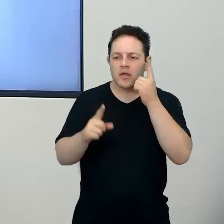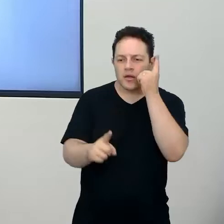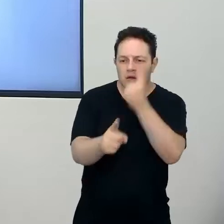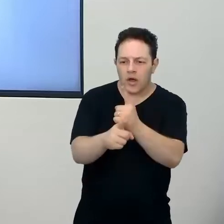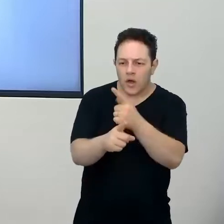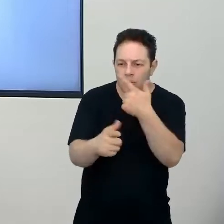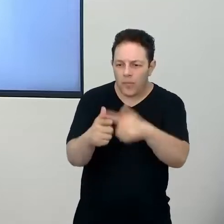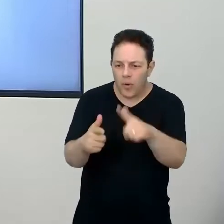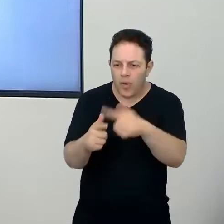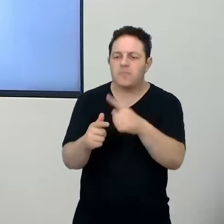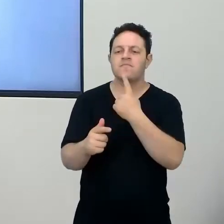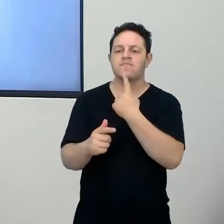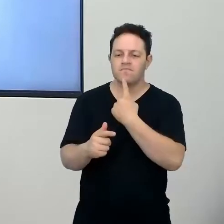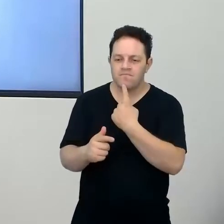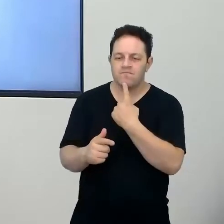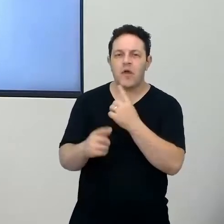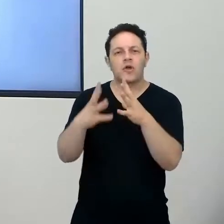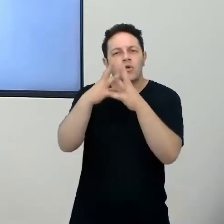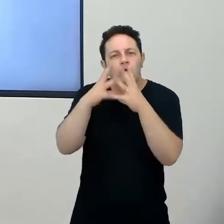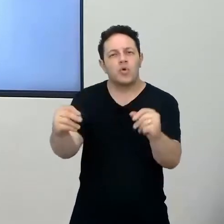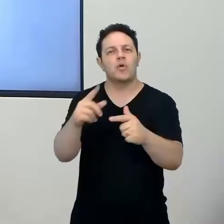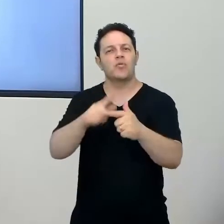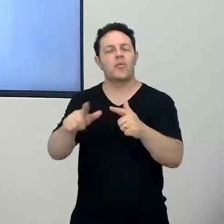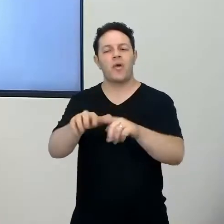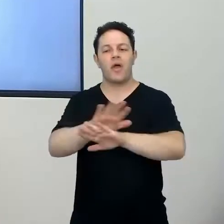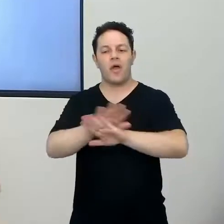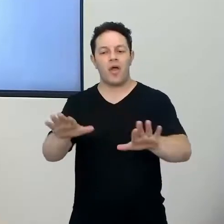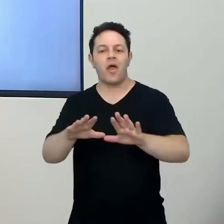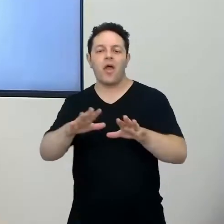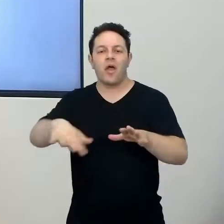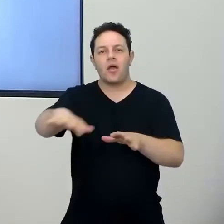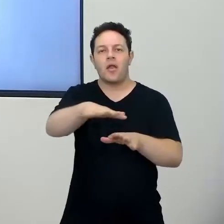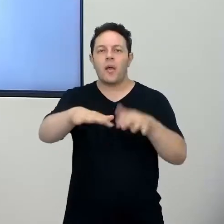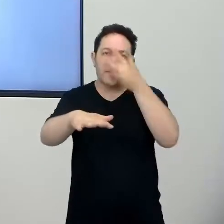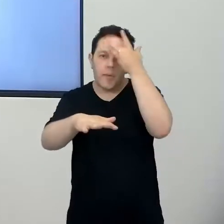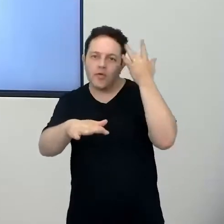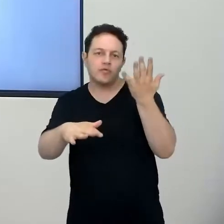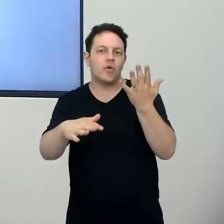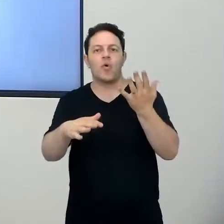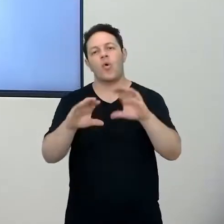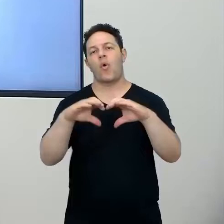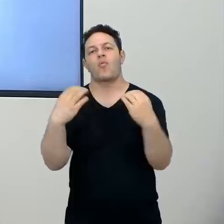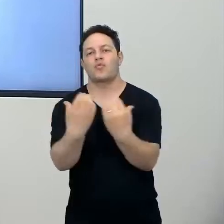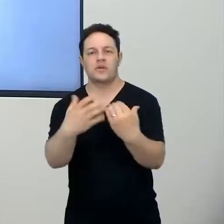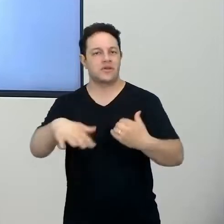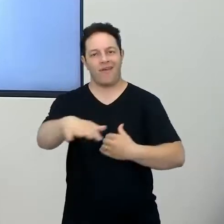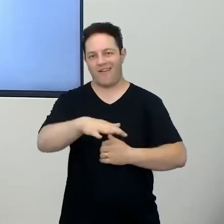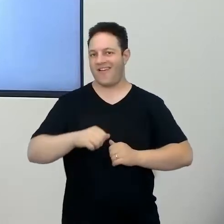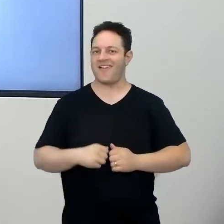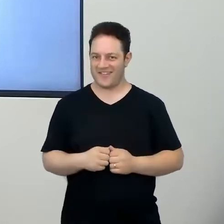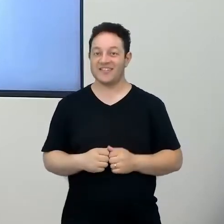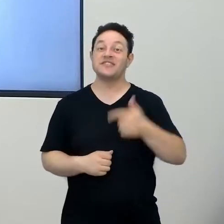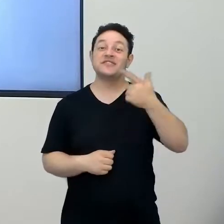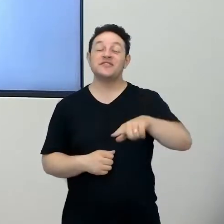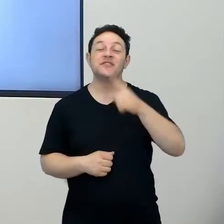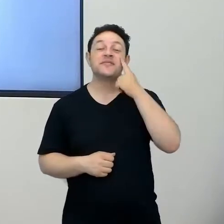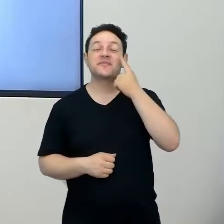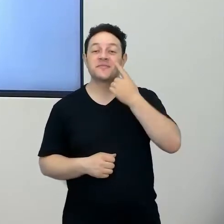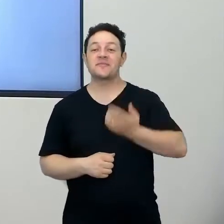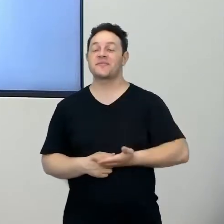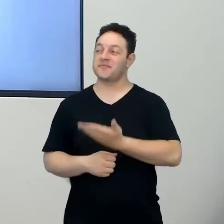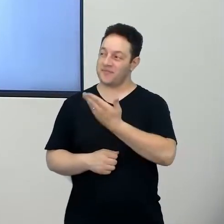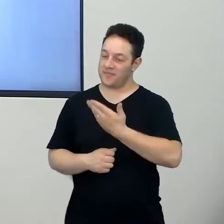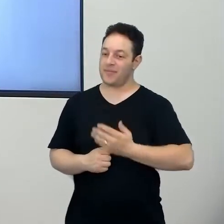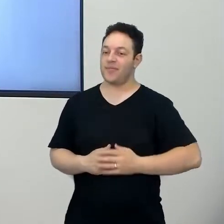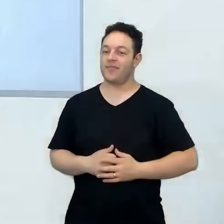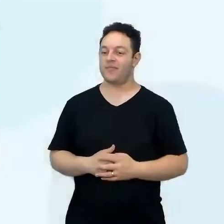e solucionar esse problema para um grupo de pessoas, para uma comunidade. De novo na tela, nós temos aí no nosso